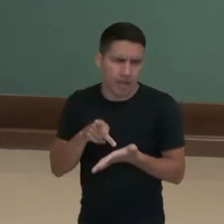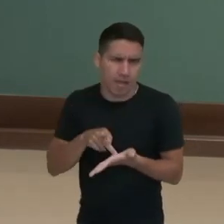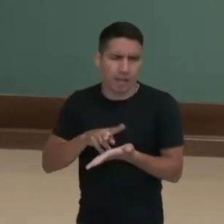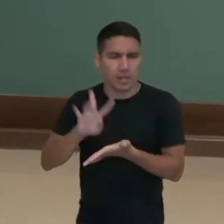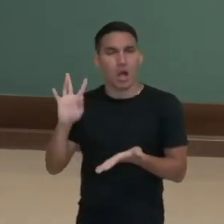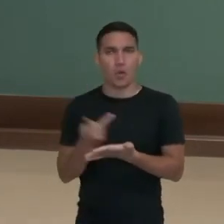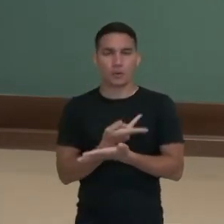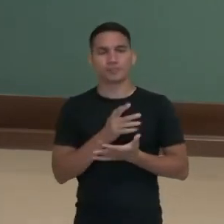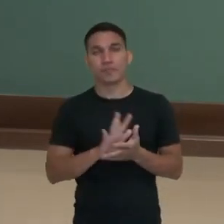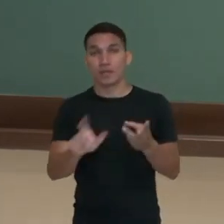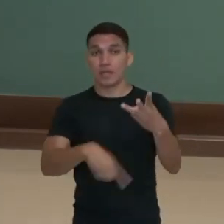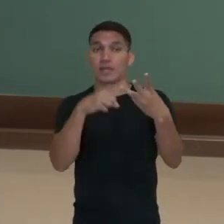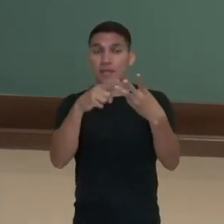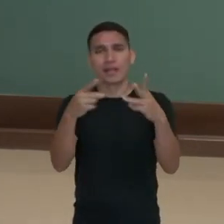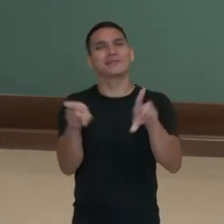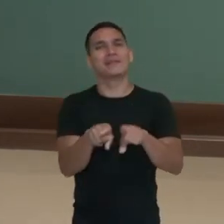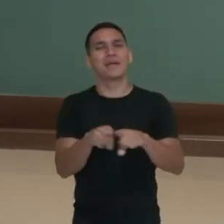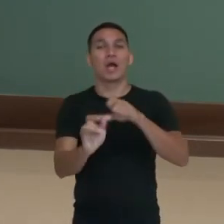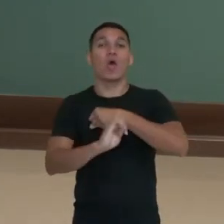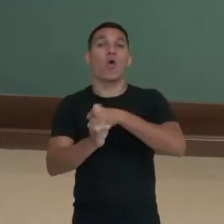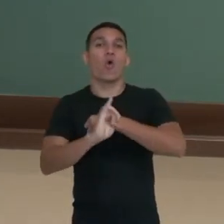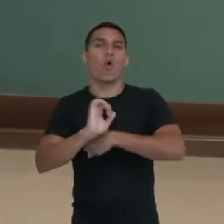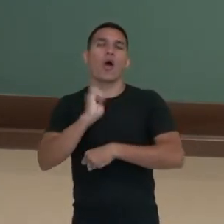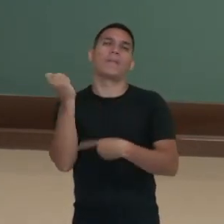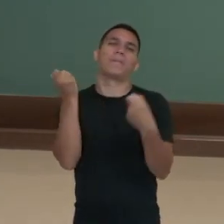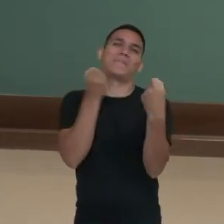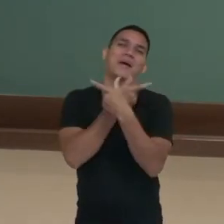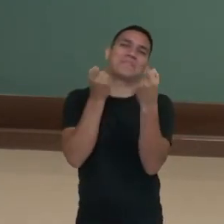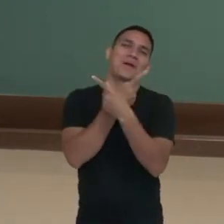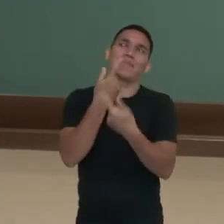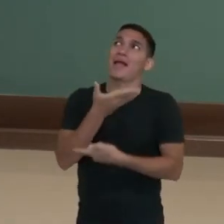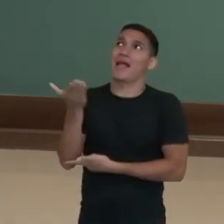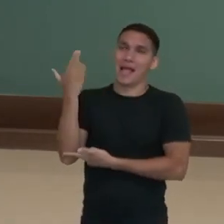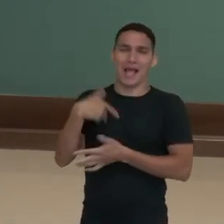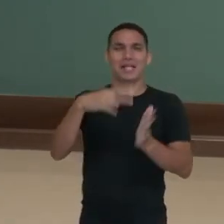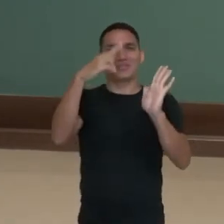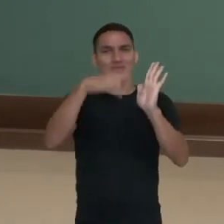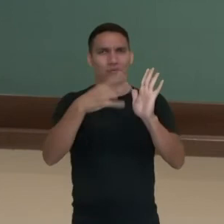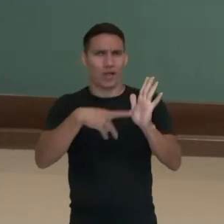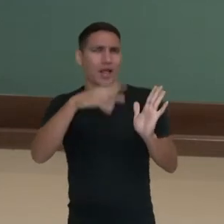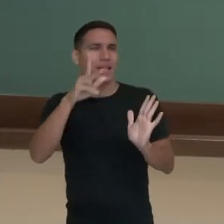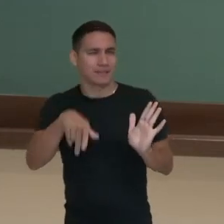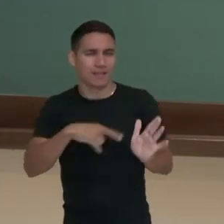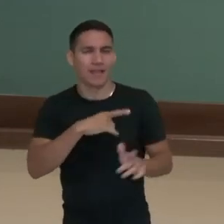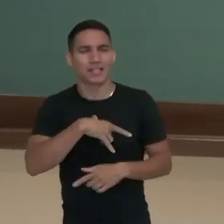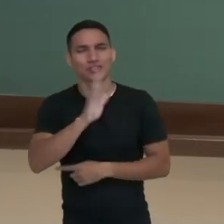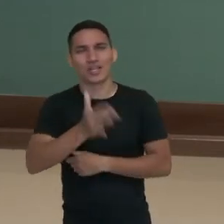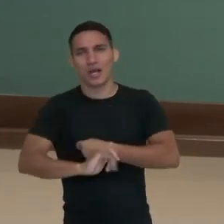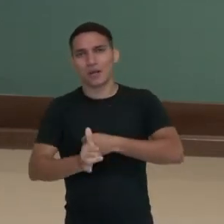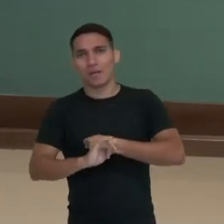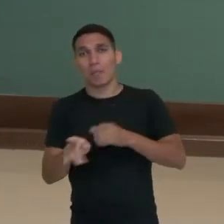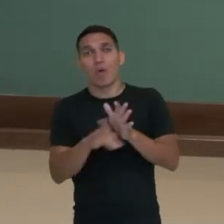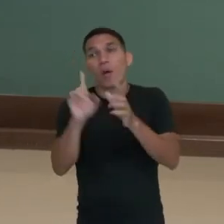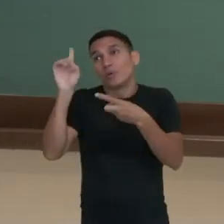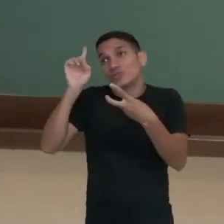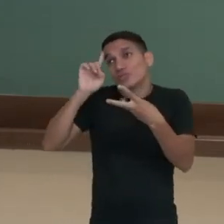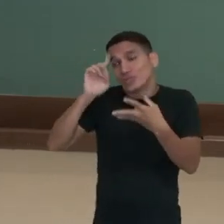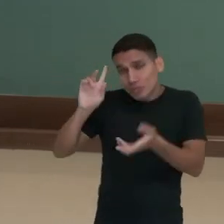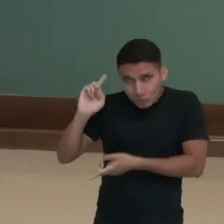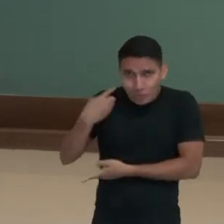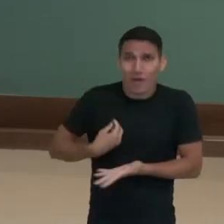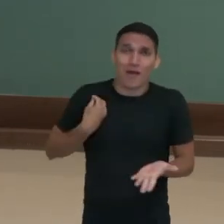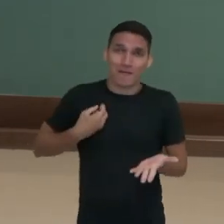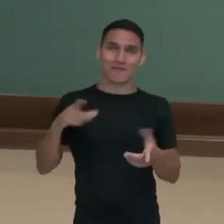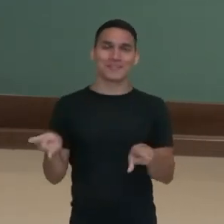né? E crônicas humorísticas, como esta, que nós acabamos de ler. Então, fazem parte, né, do dia a dia, servem